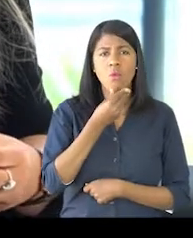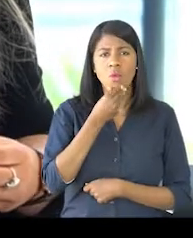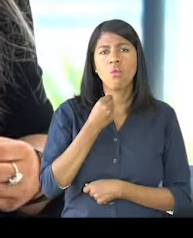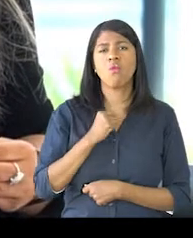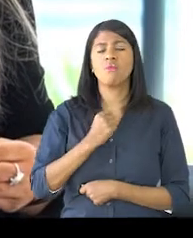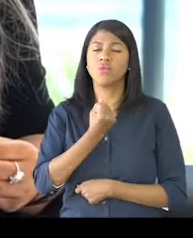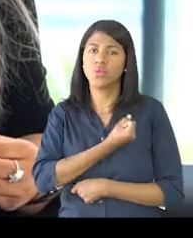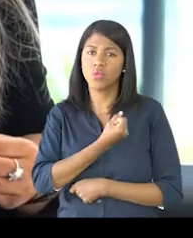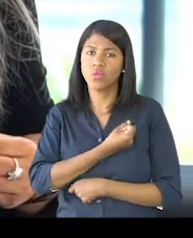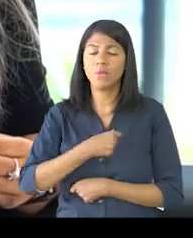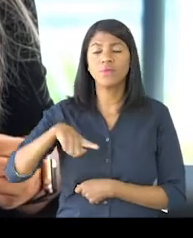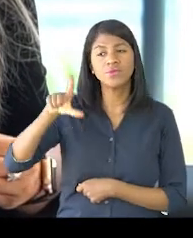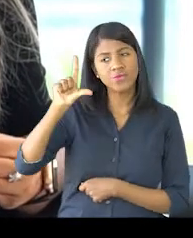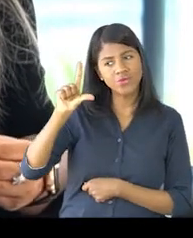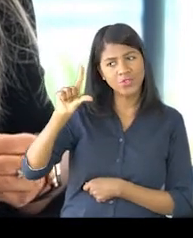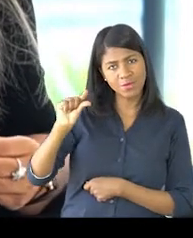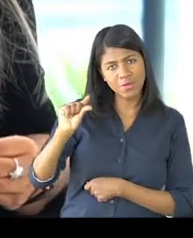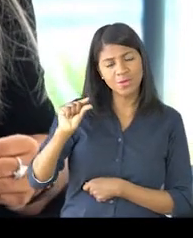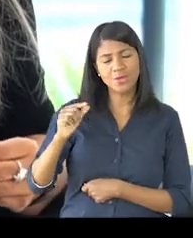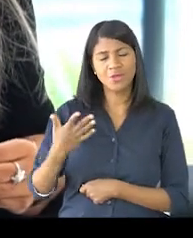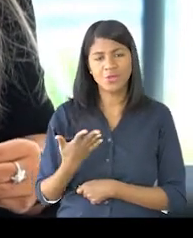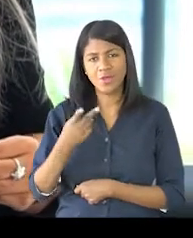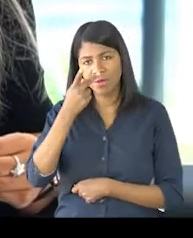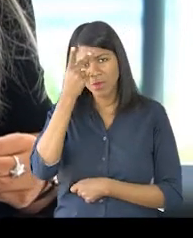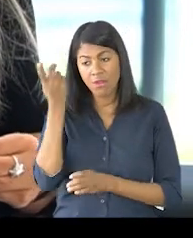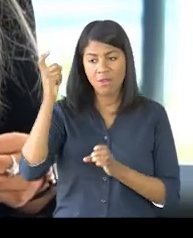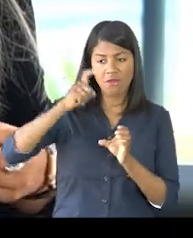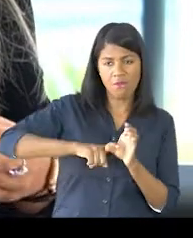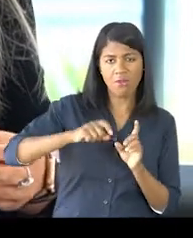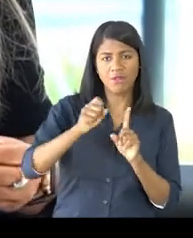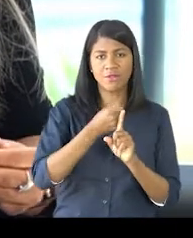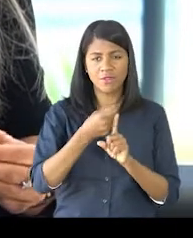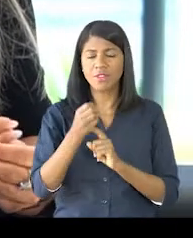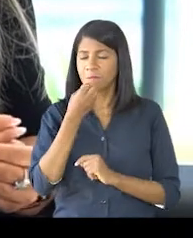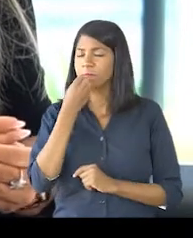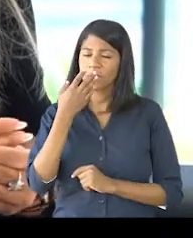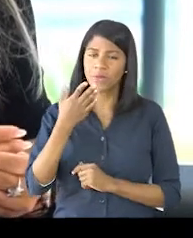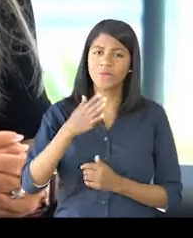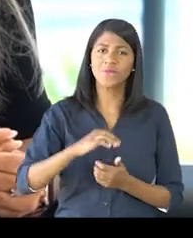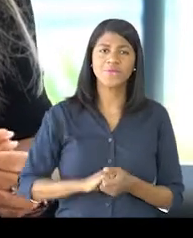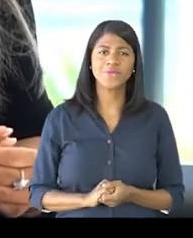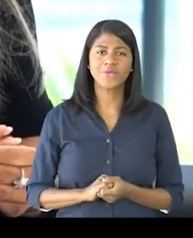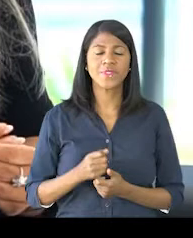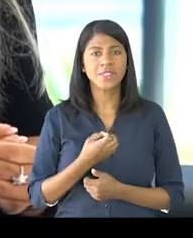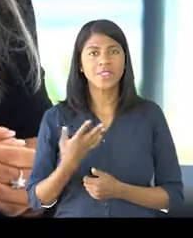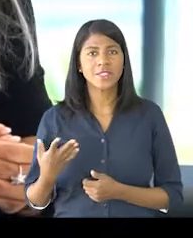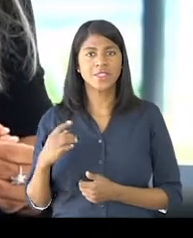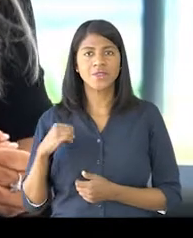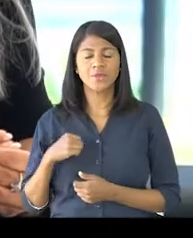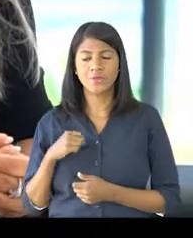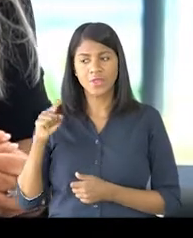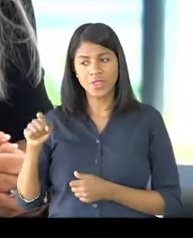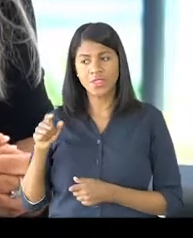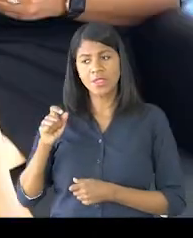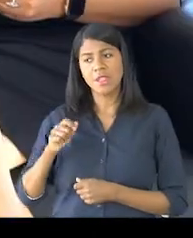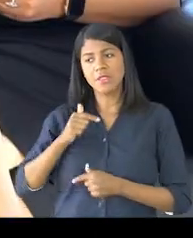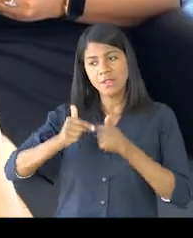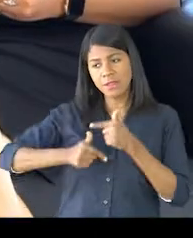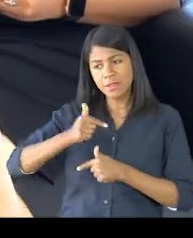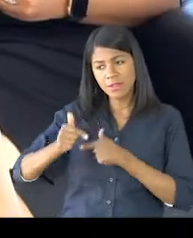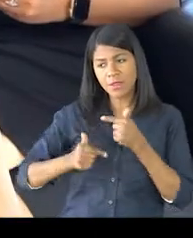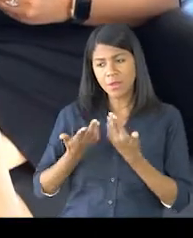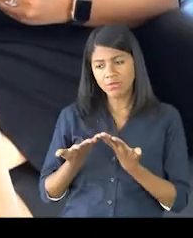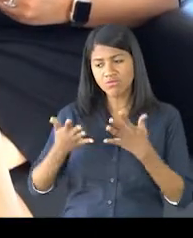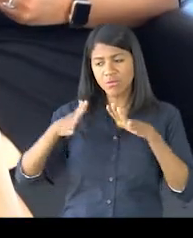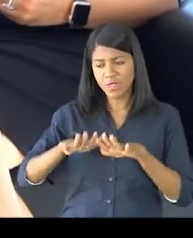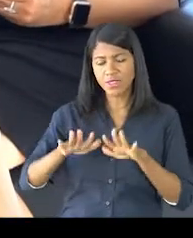os homens e o índice é muito de sucesso, é extremamente alto, e isso é muito bom. Então,